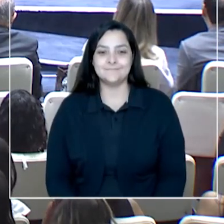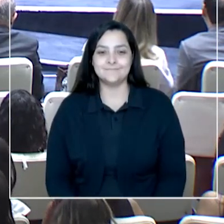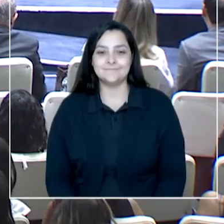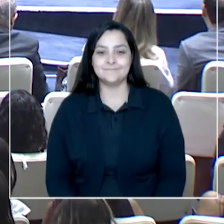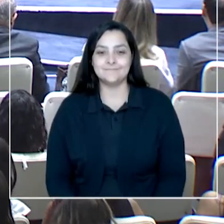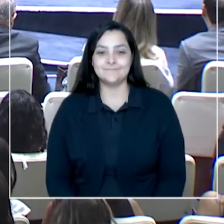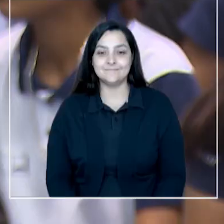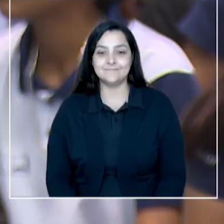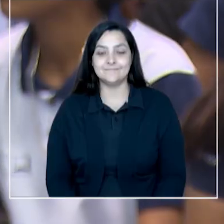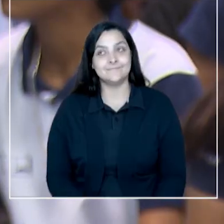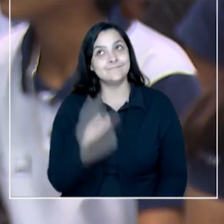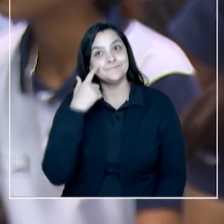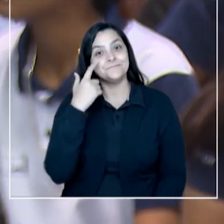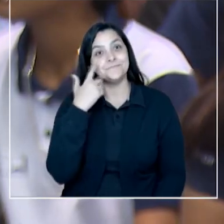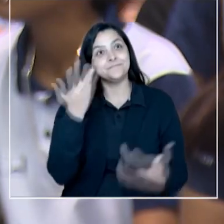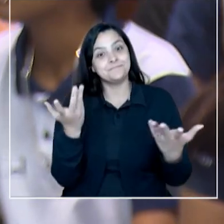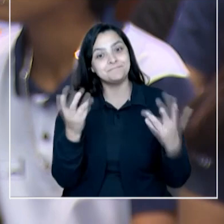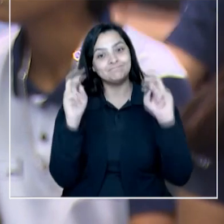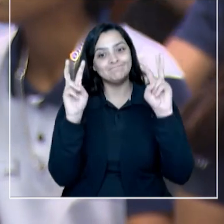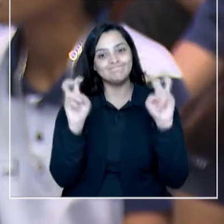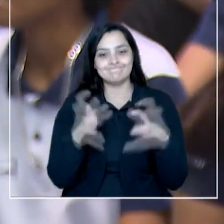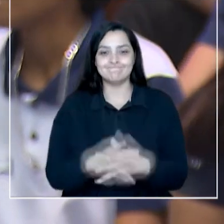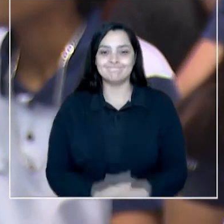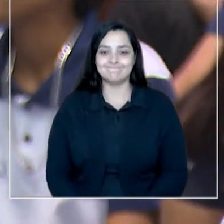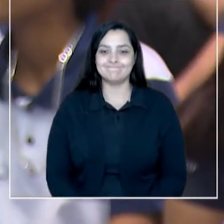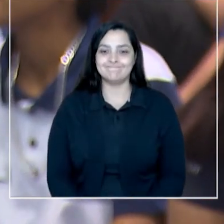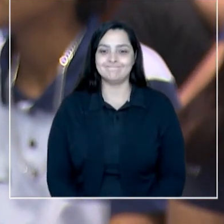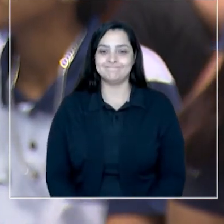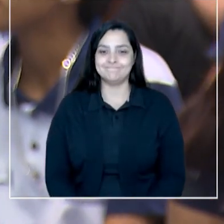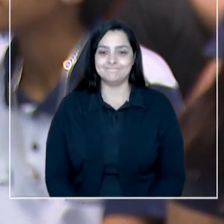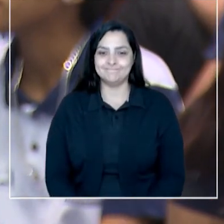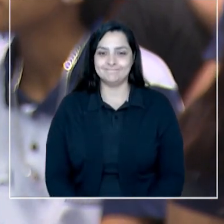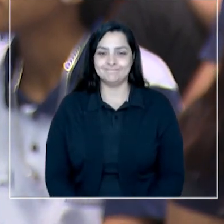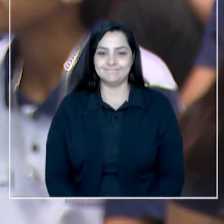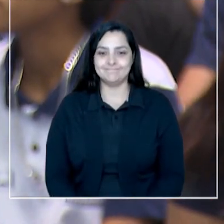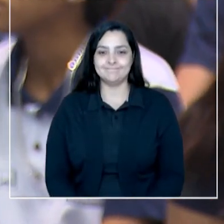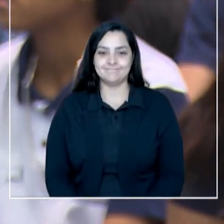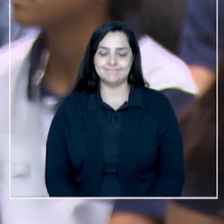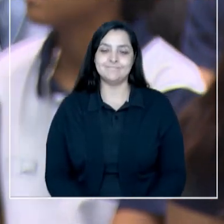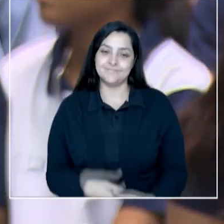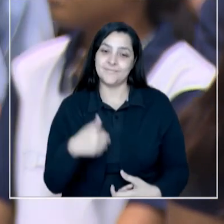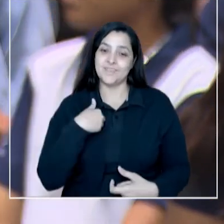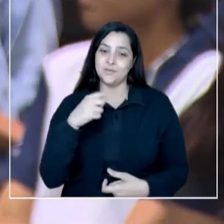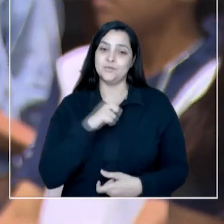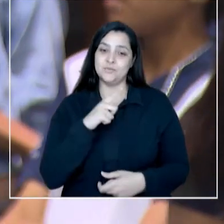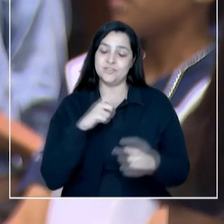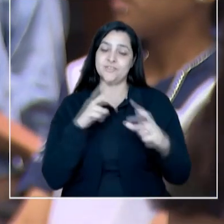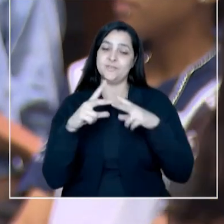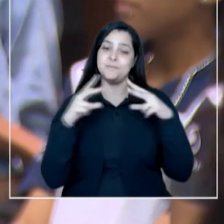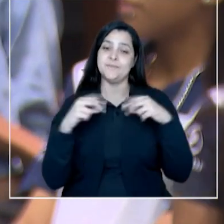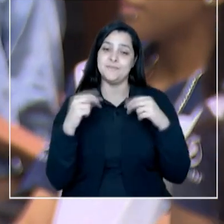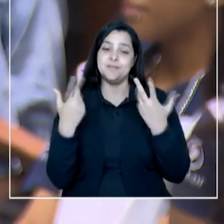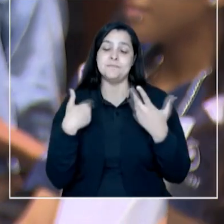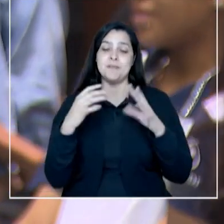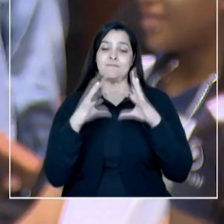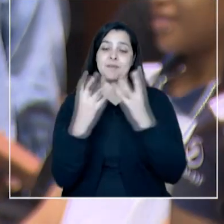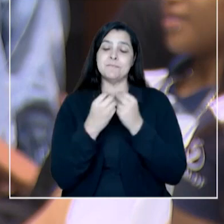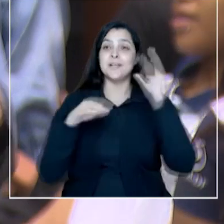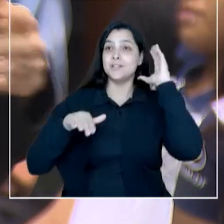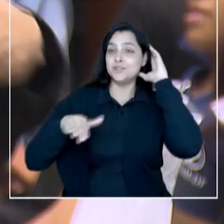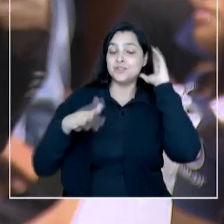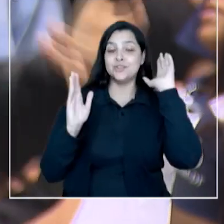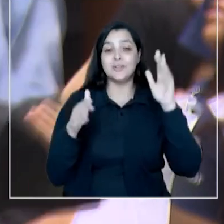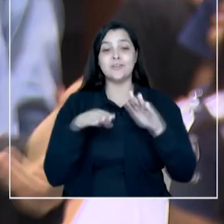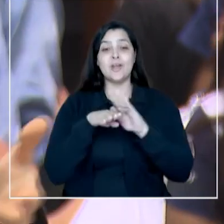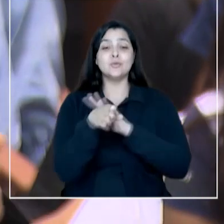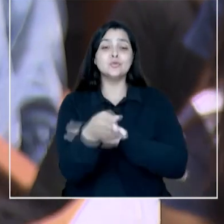Para você ver, né? Tipo assim, eu fui muito privilegiado de crescer numa família de DJs, né? O que passou a ser